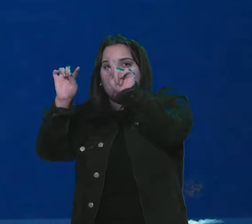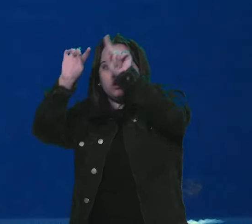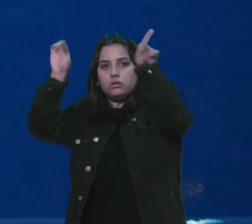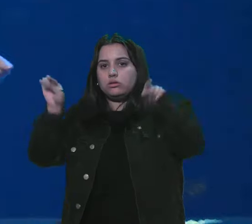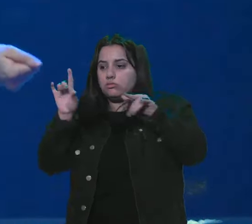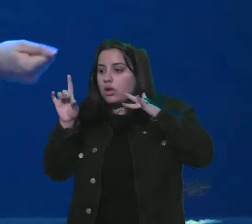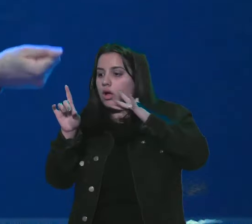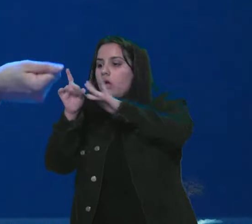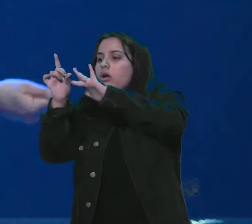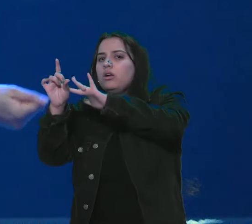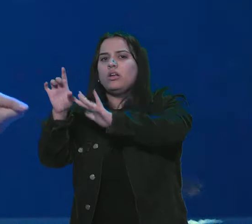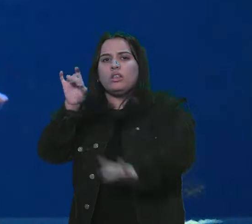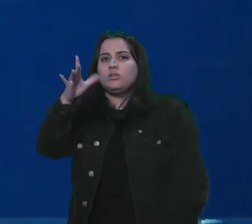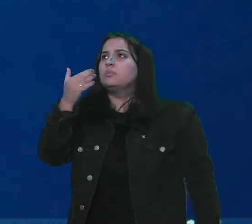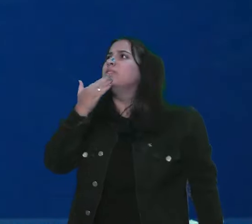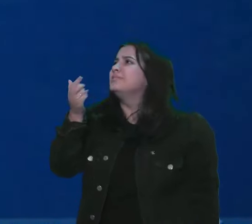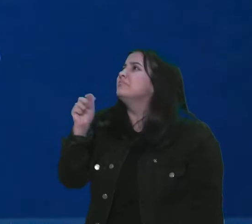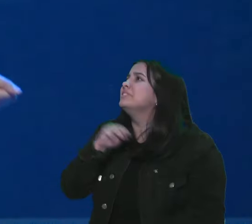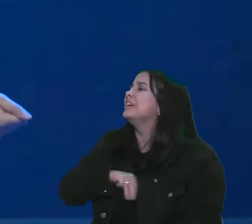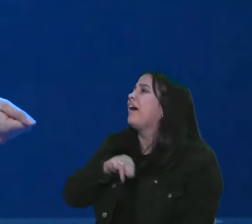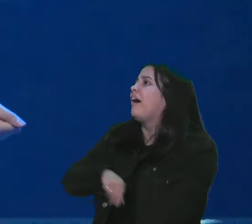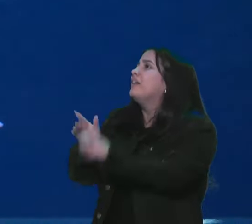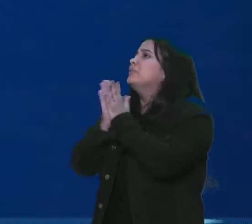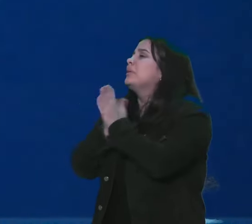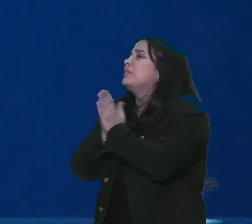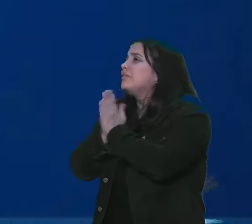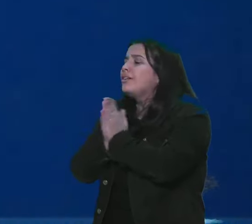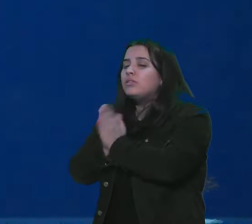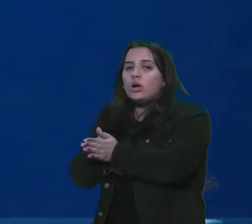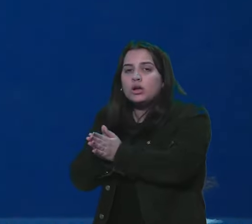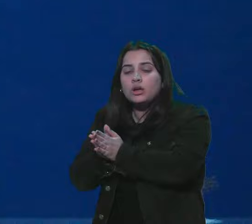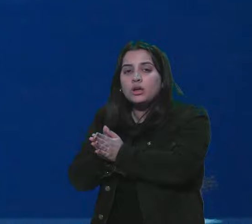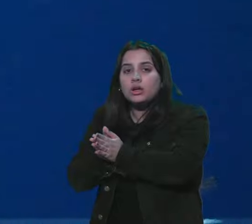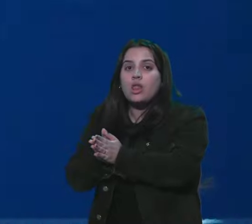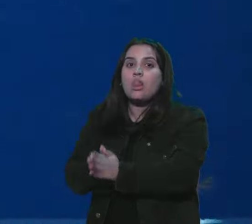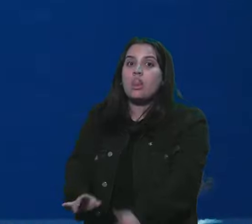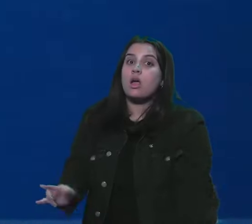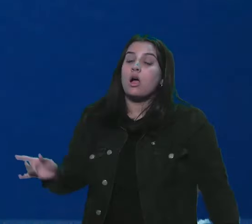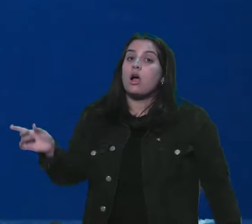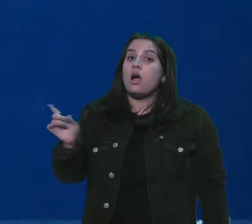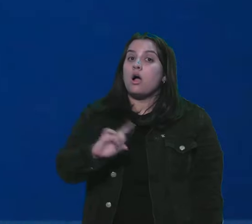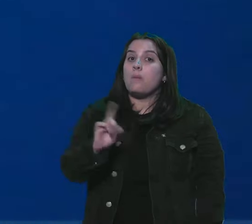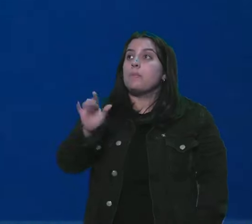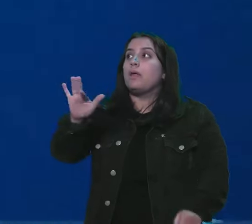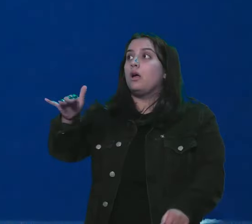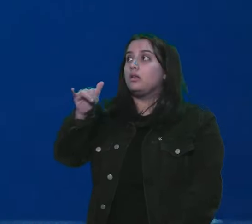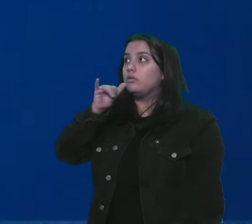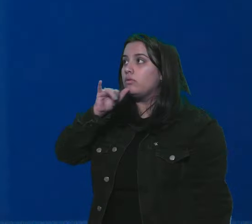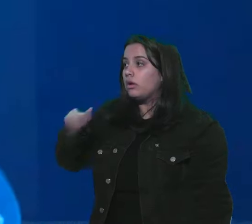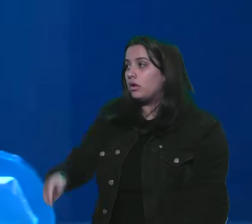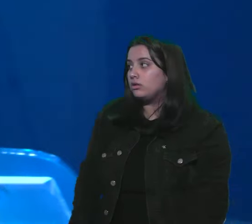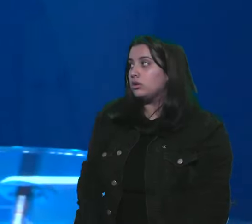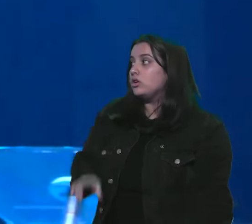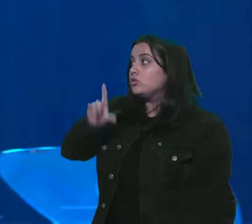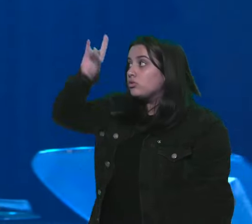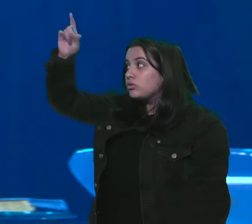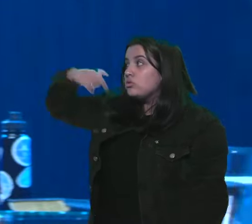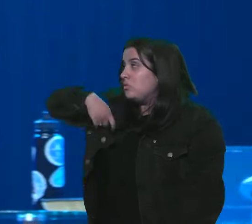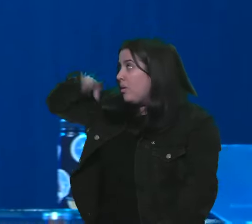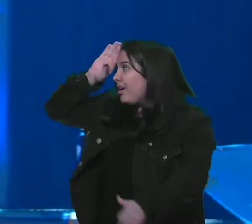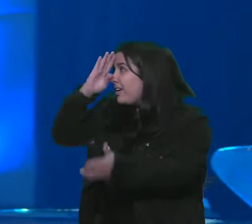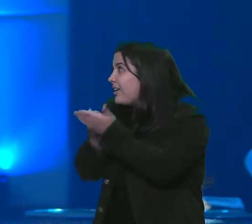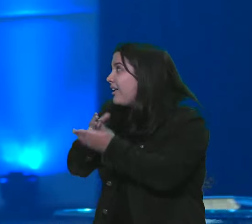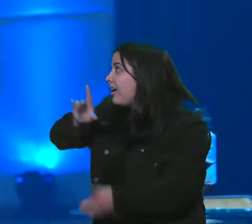Jesus, ela não estava apenas pedindo misericórdia, rastejando. Ela estava dizendo: Deus, eu creio em ti